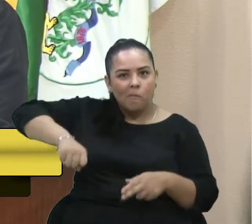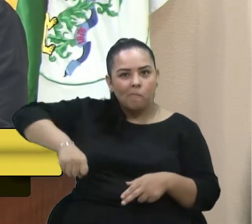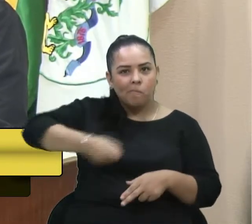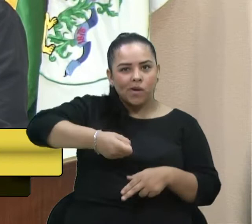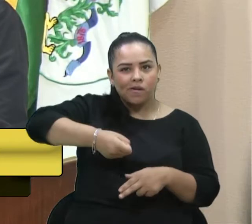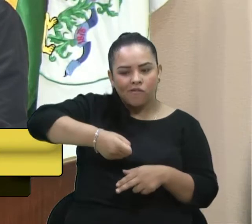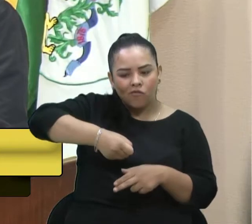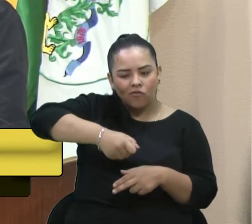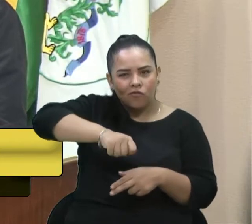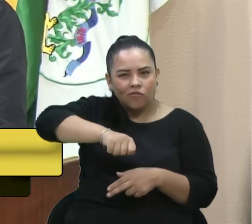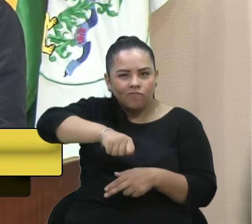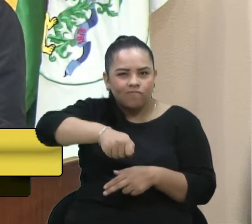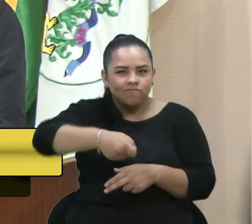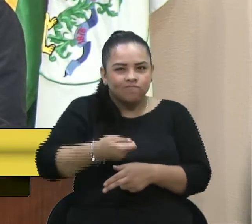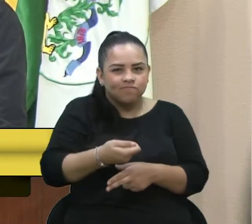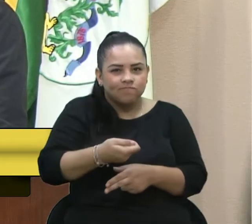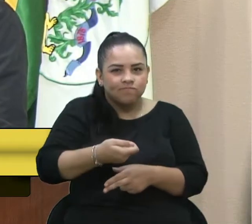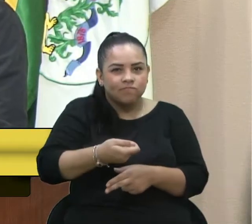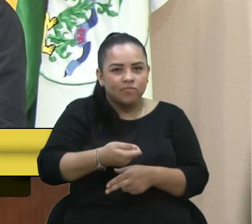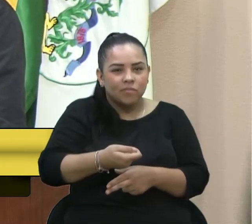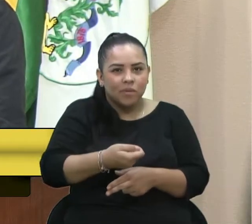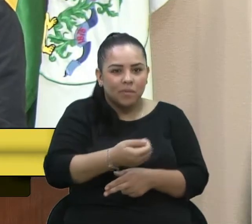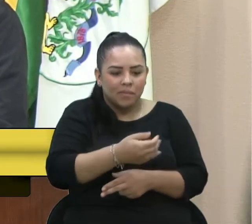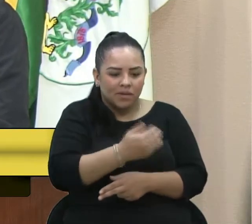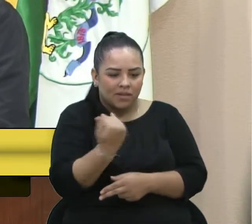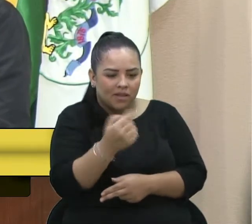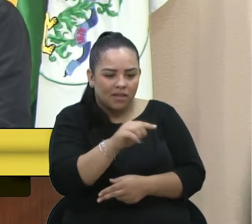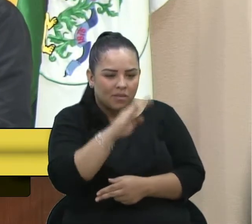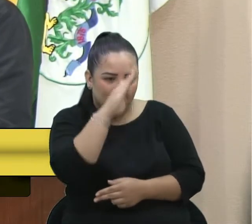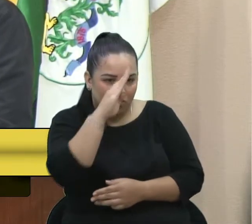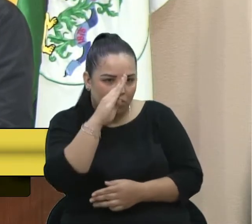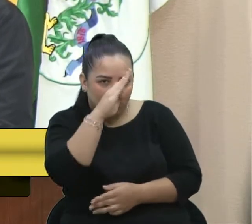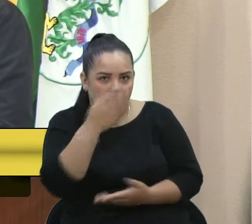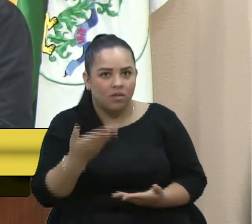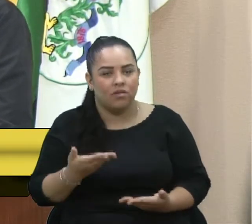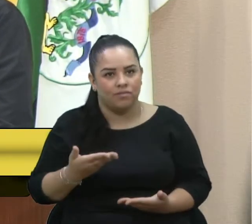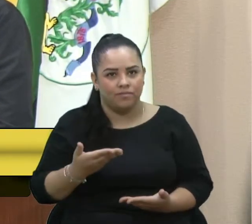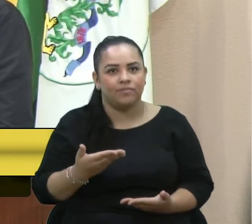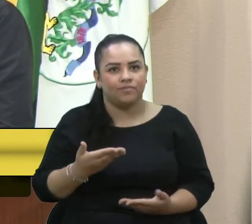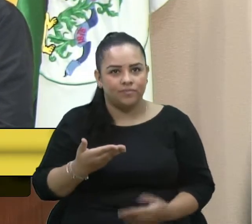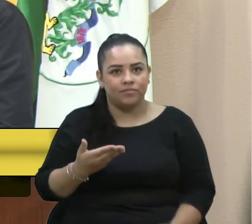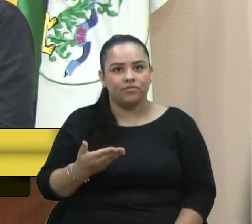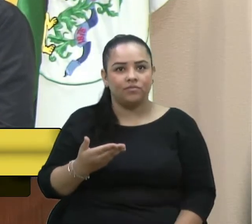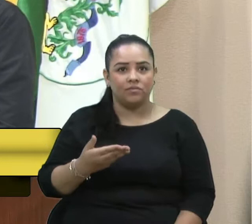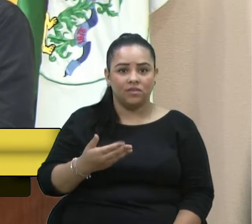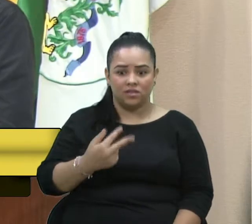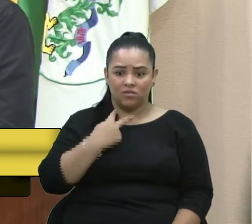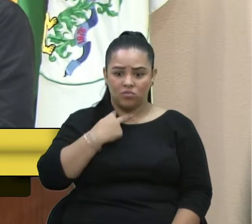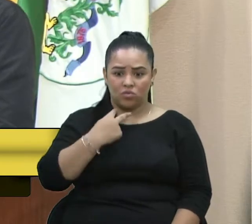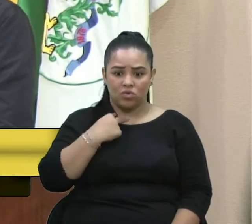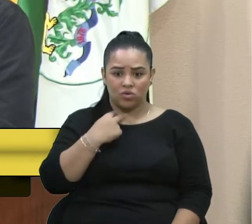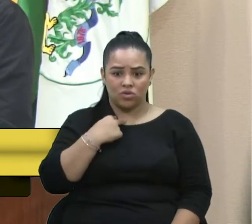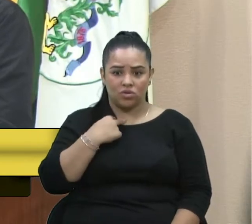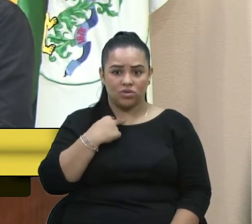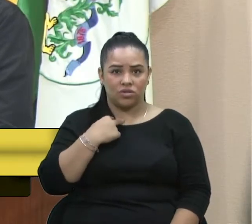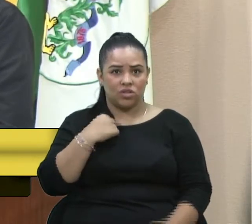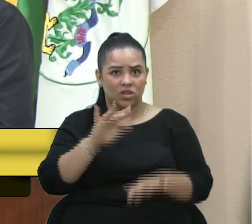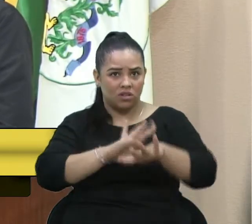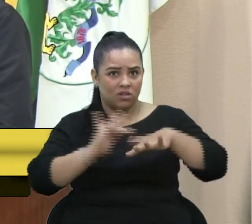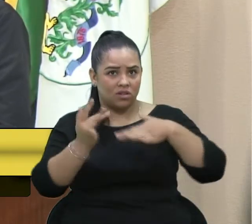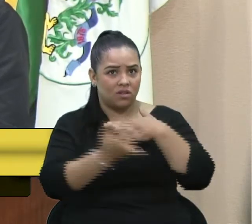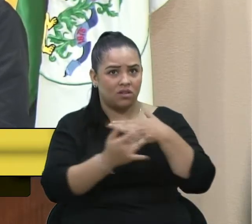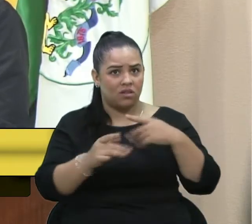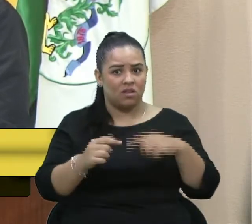quem é professor infantil não deveria ser sequer citado, ainda mais em redes sociais. E depois ela prossegue: também não acredito